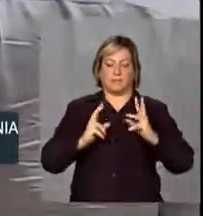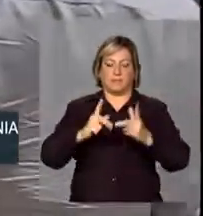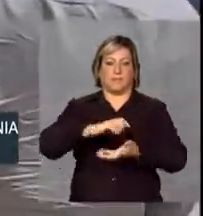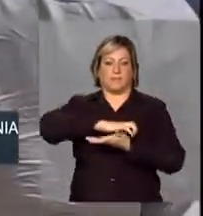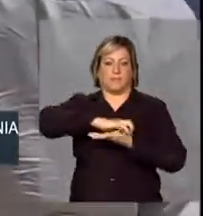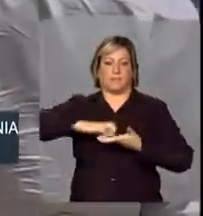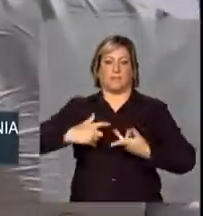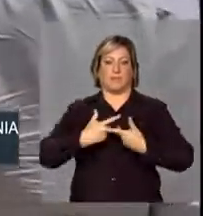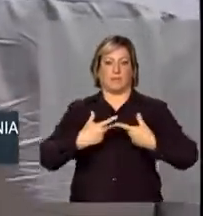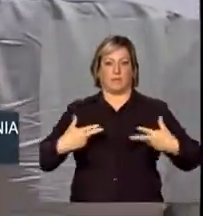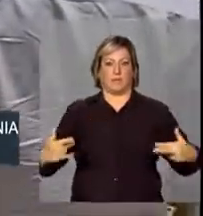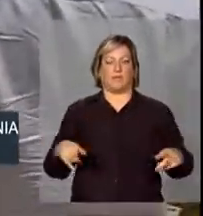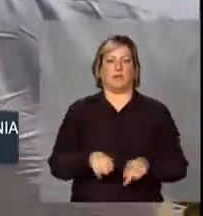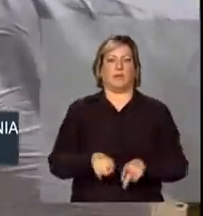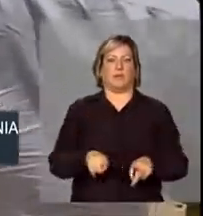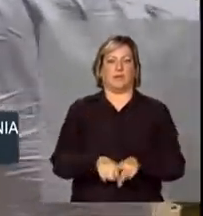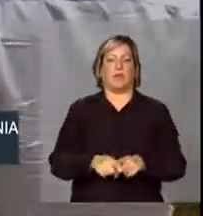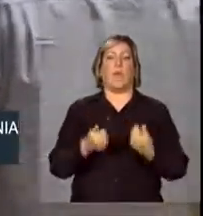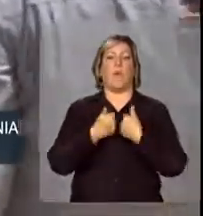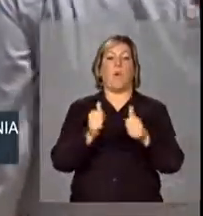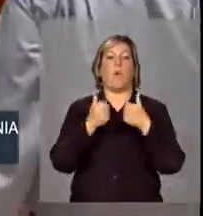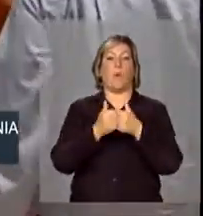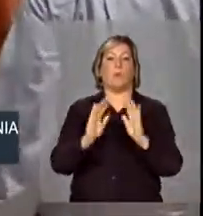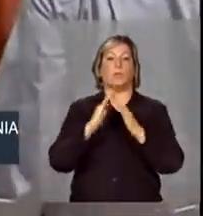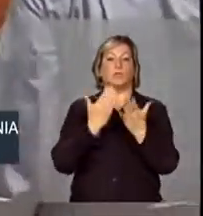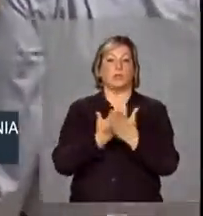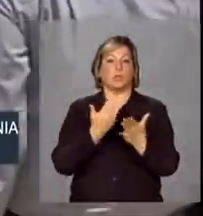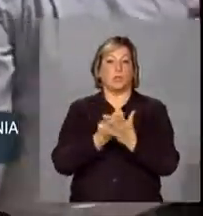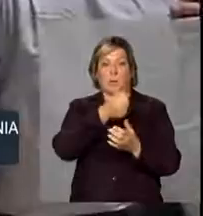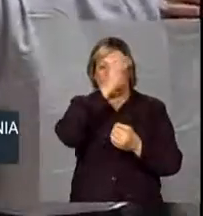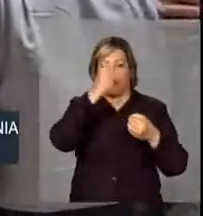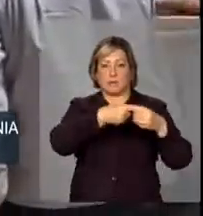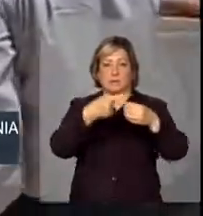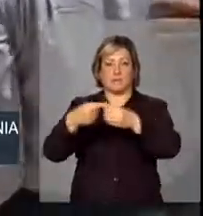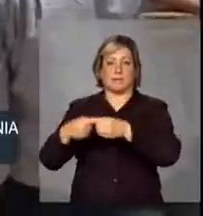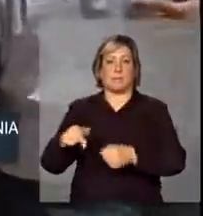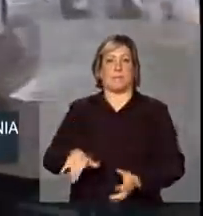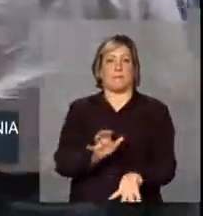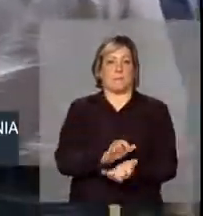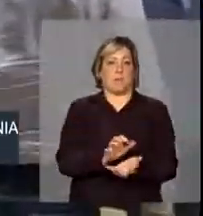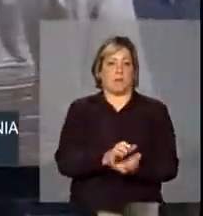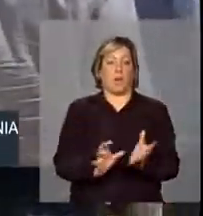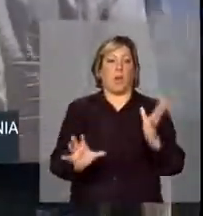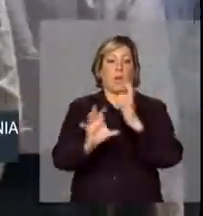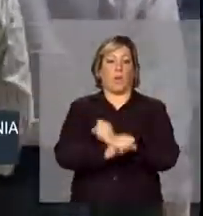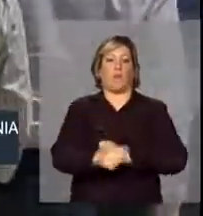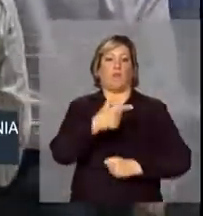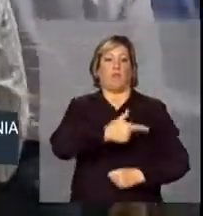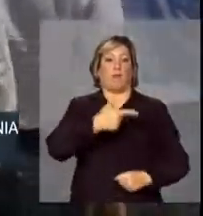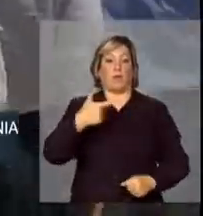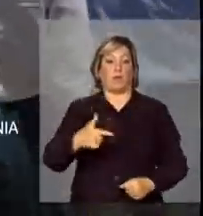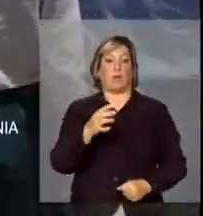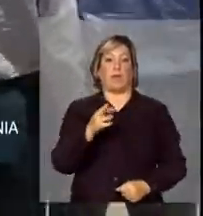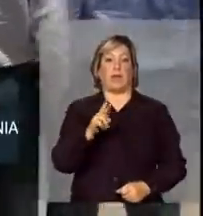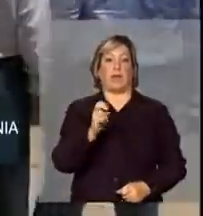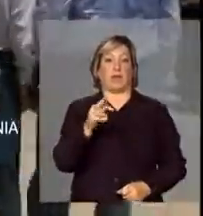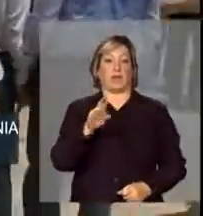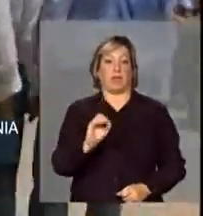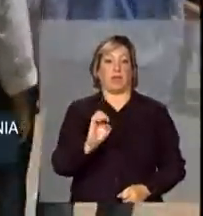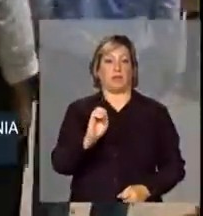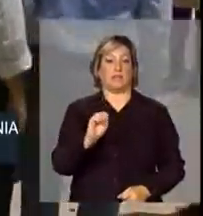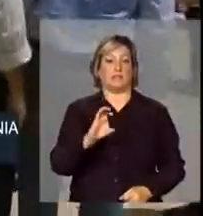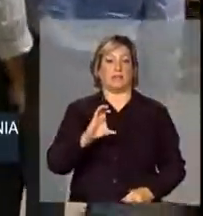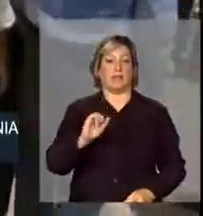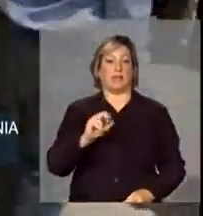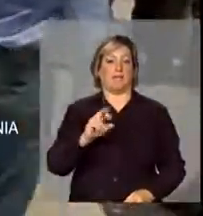ônibus escolares a municípios de Pernambuco ao todo serão 22 retroescavadeiras e